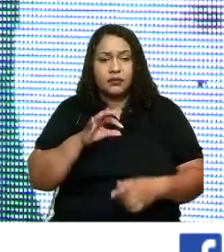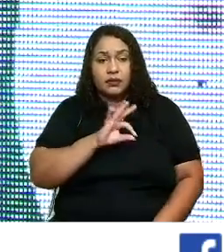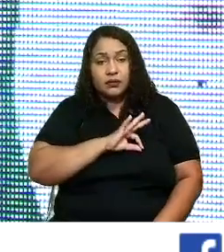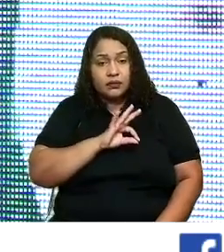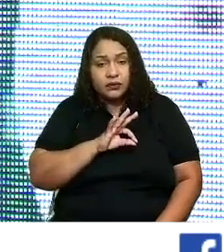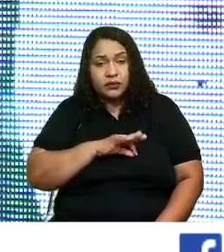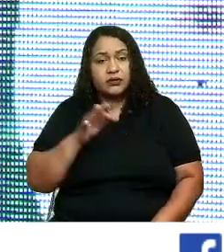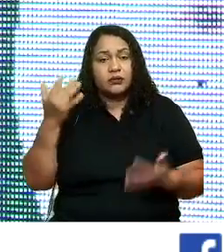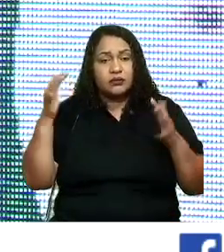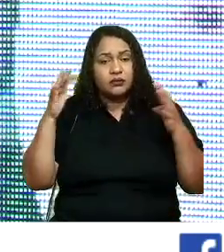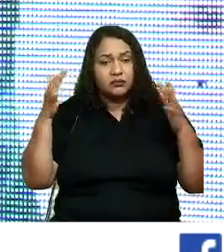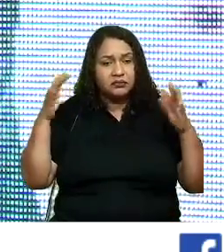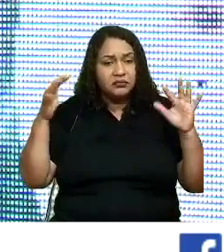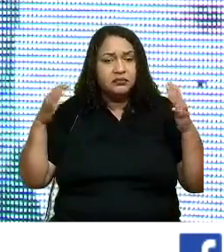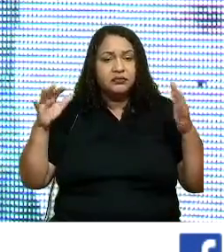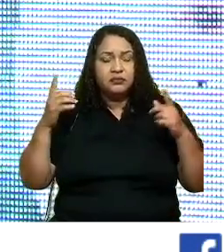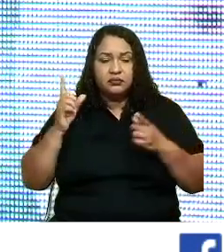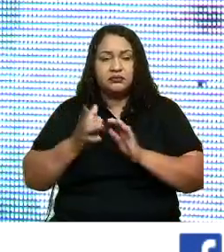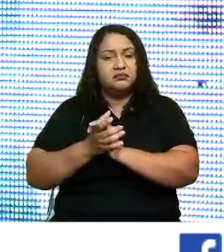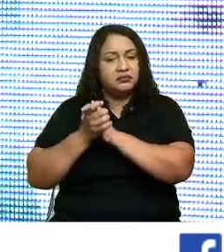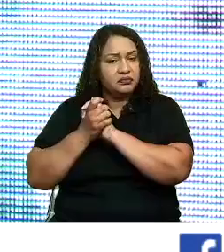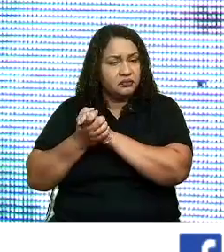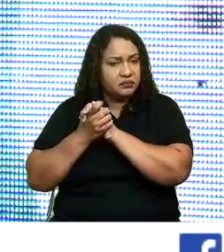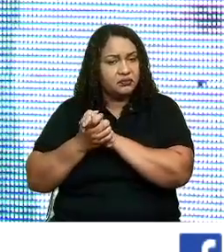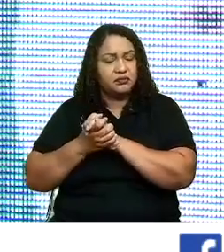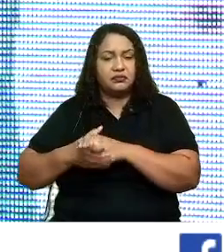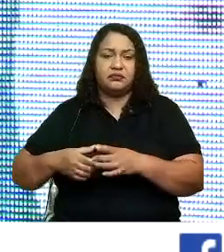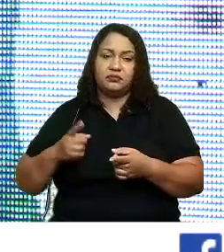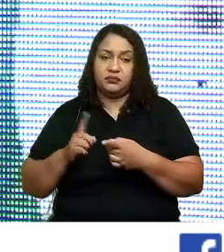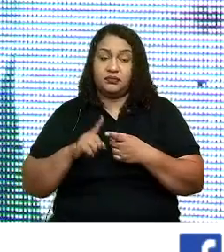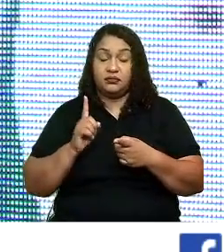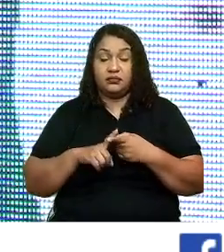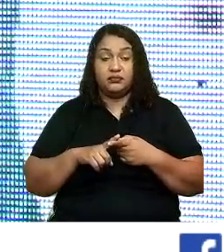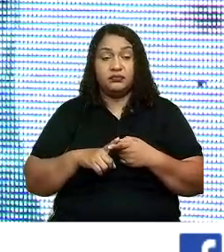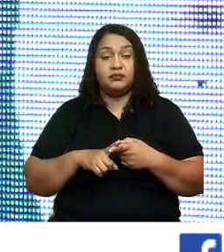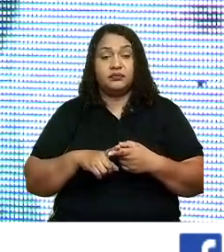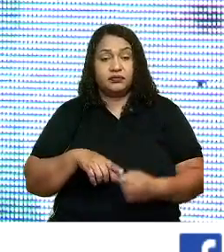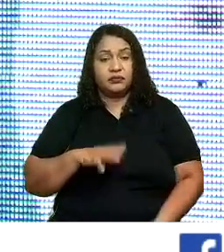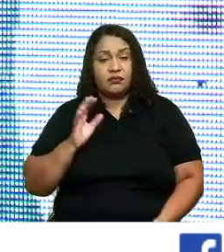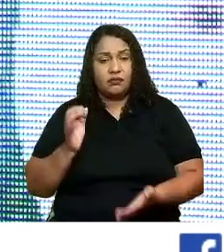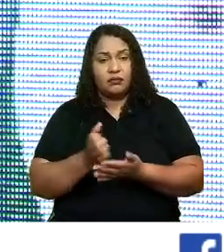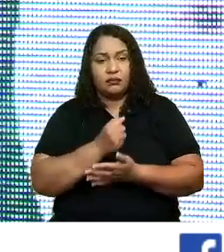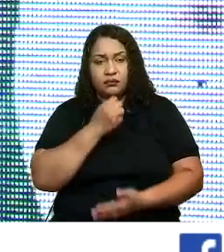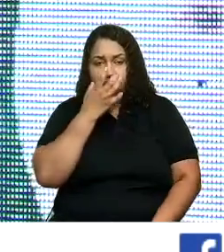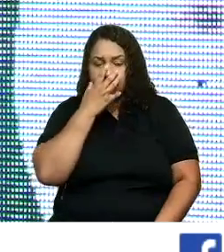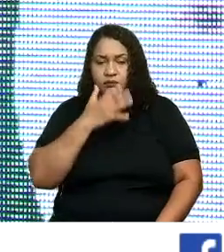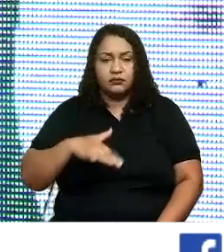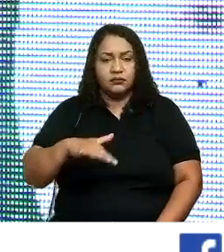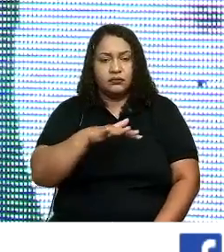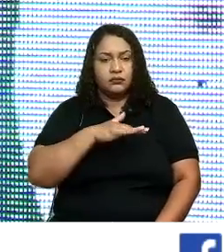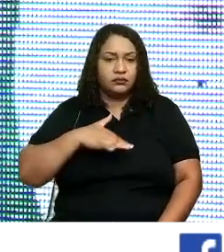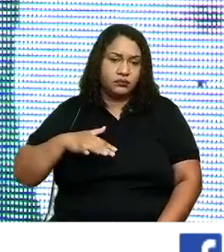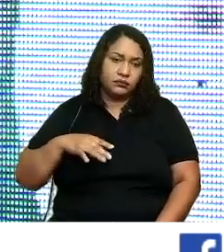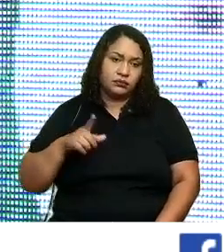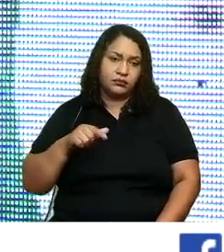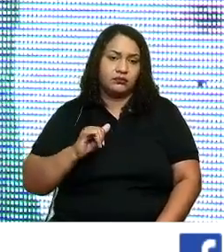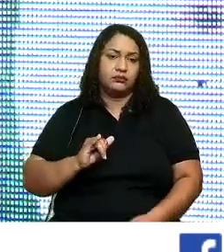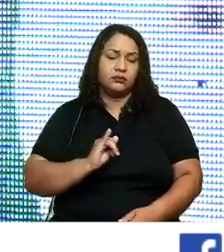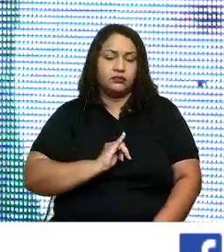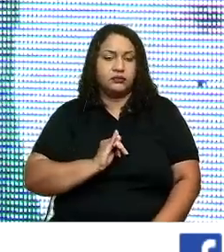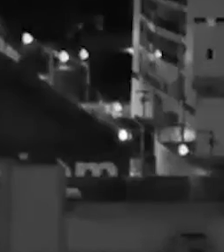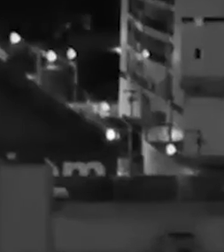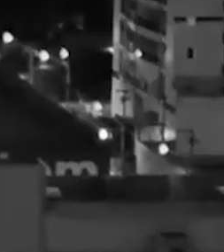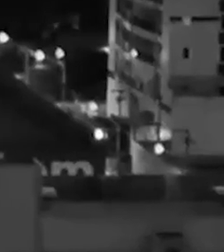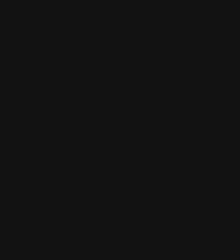um crime por isso que a polícia está de parabéns principalmente de também agir nesse tipo de situação aqui em toda nossa região e esse